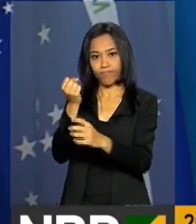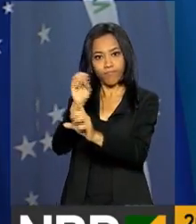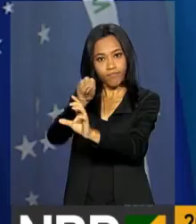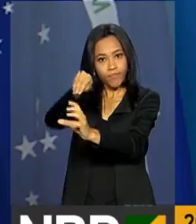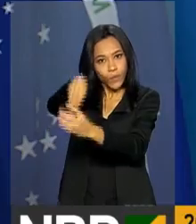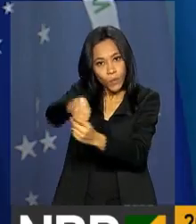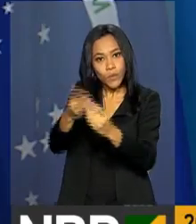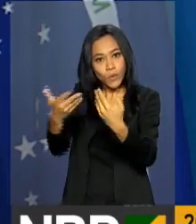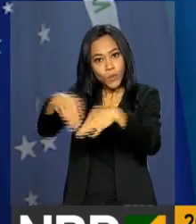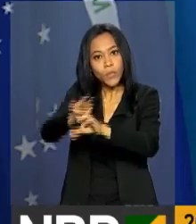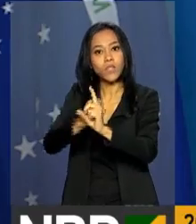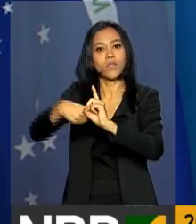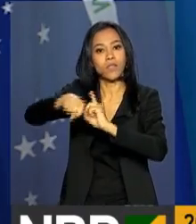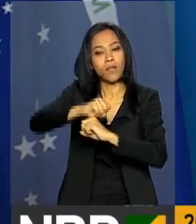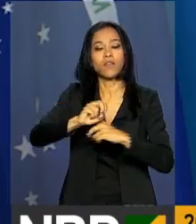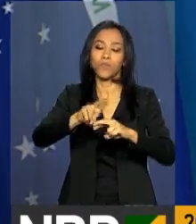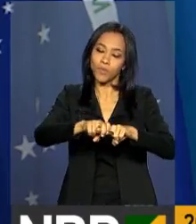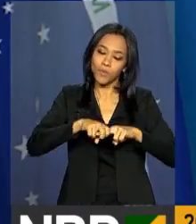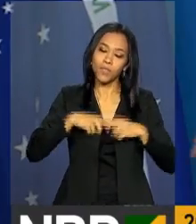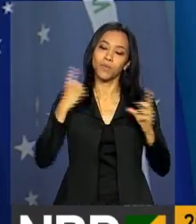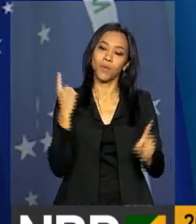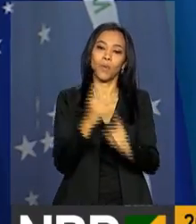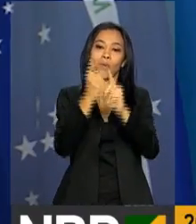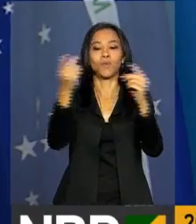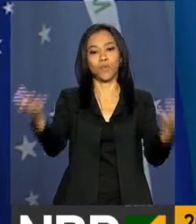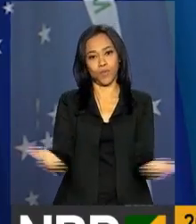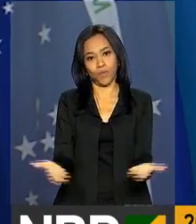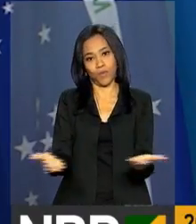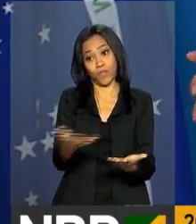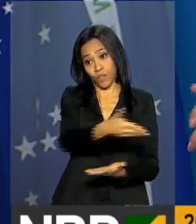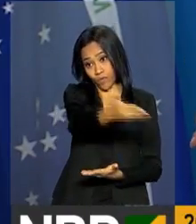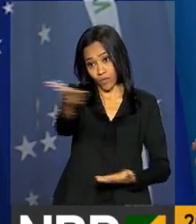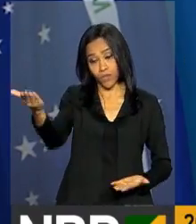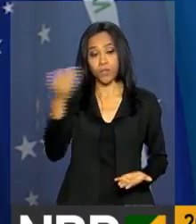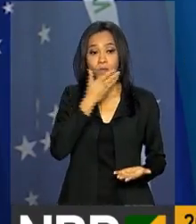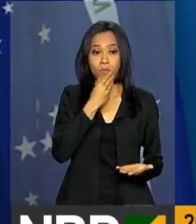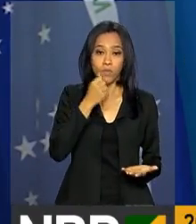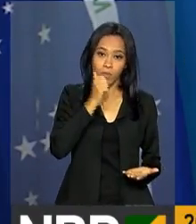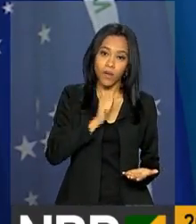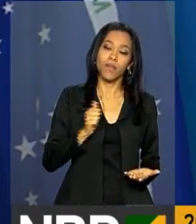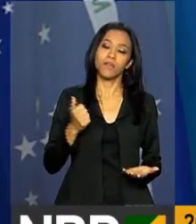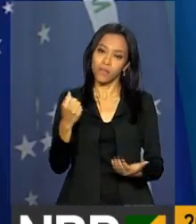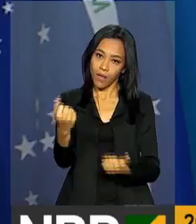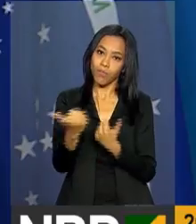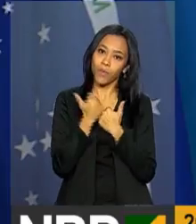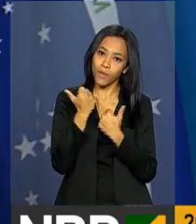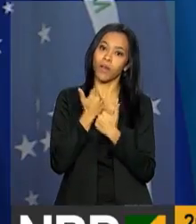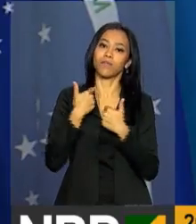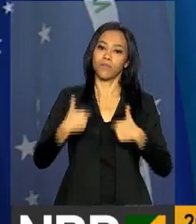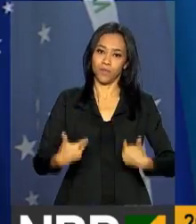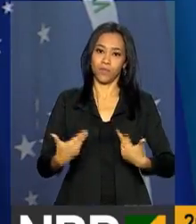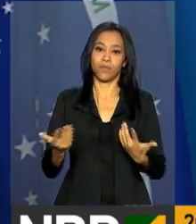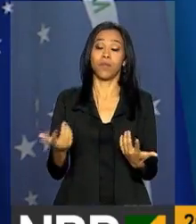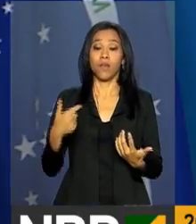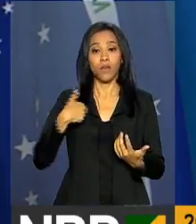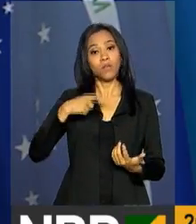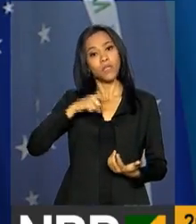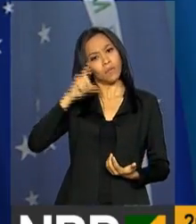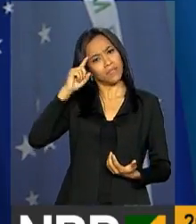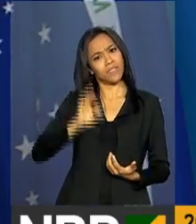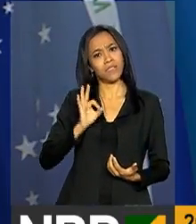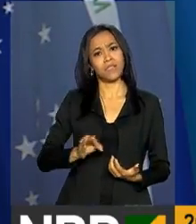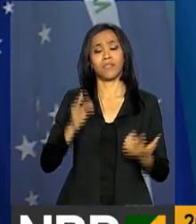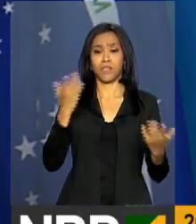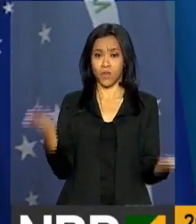extraordinária do dia de hoje em que os senhores e as senhoras colabora enormemente para isso eu tenho absoluta convicção que esta solenidade